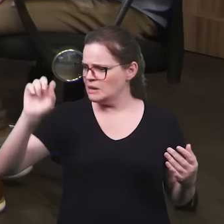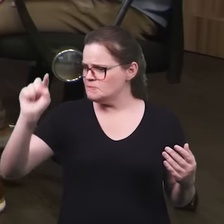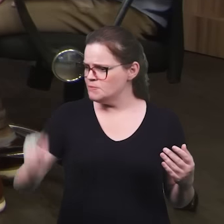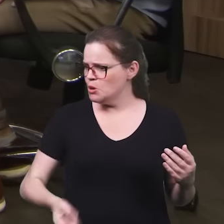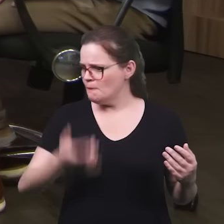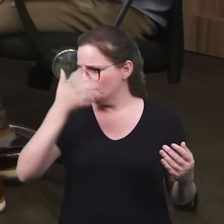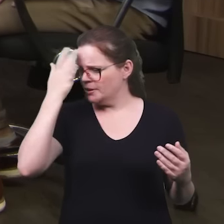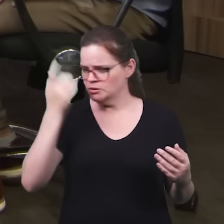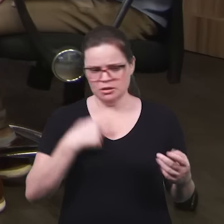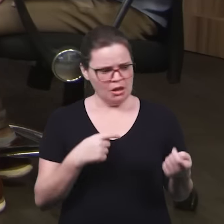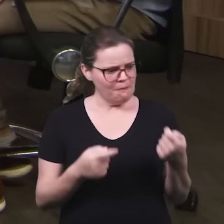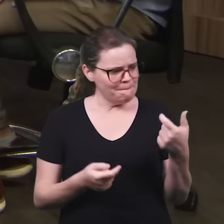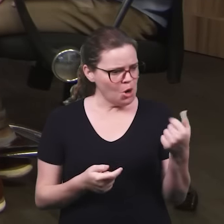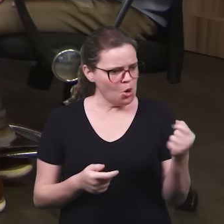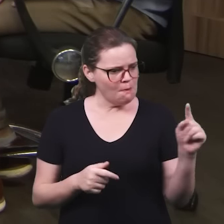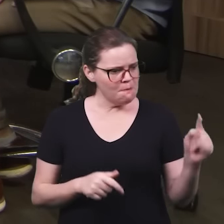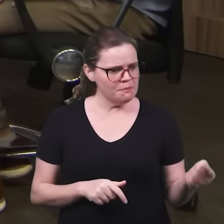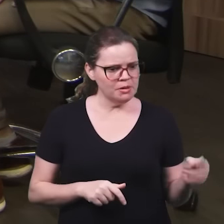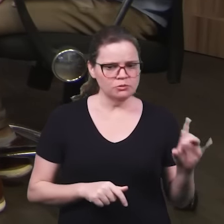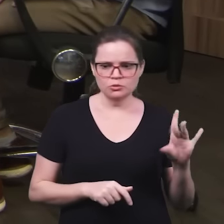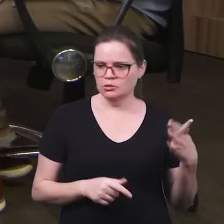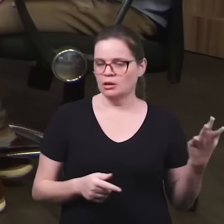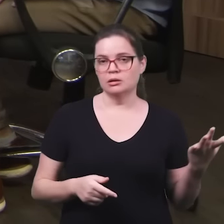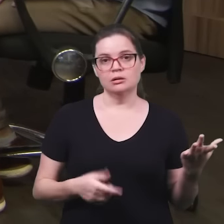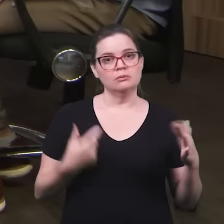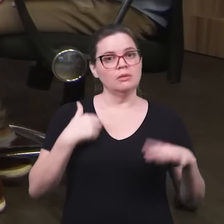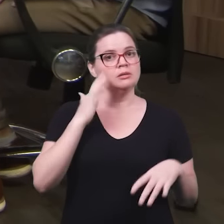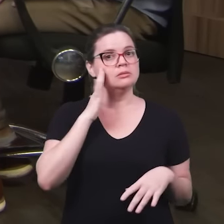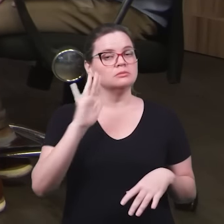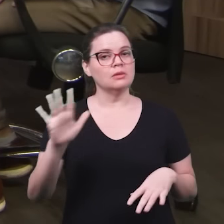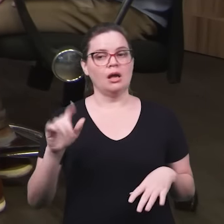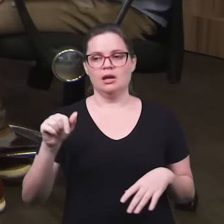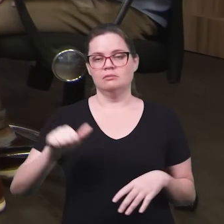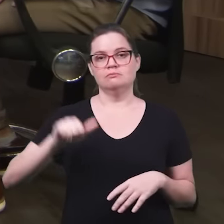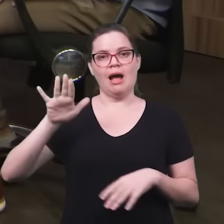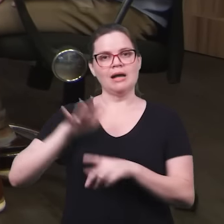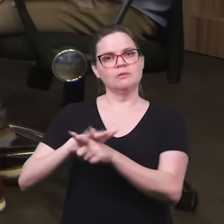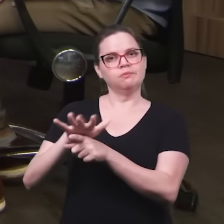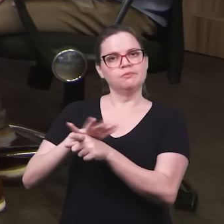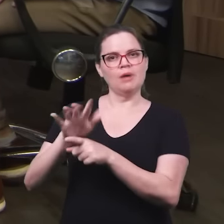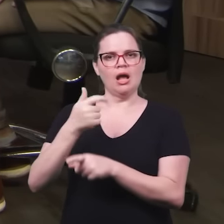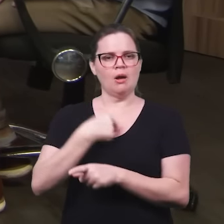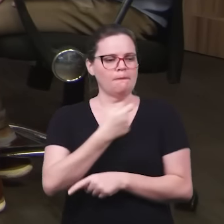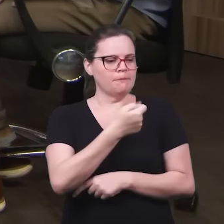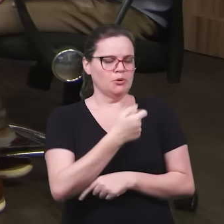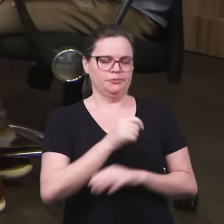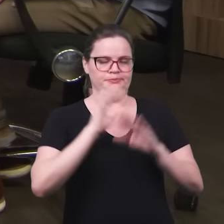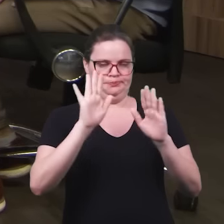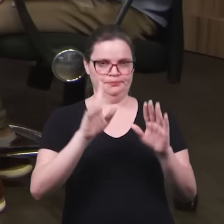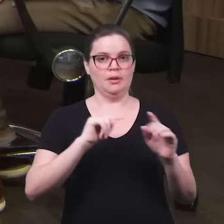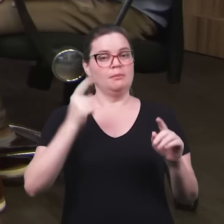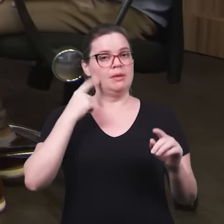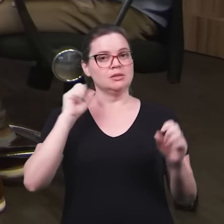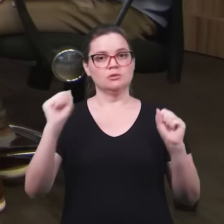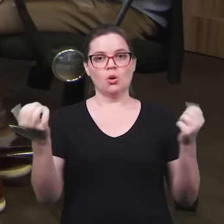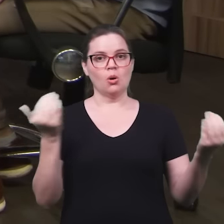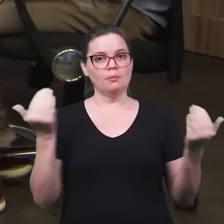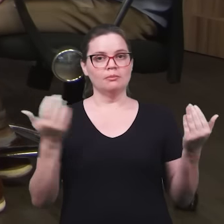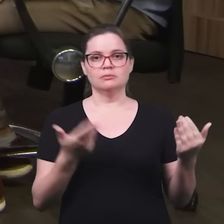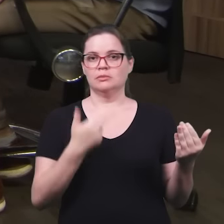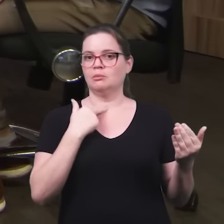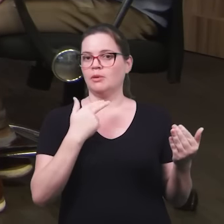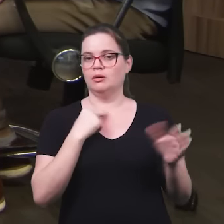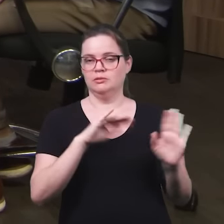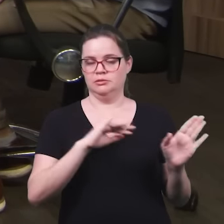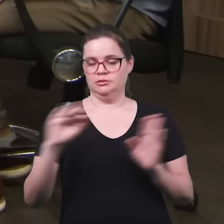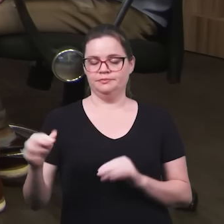ao meu, está ali tendo alcance, engajamento, algoritmo e tal. Então, esse é o primeiro ponto. O segundo ponto que a gente vê muito, e esse